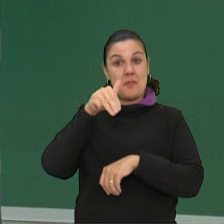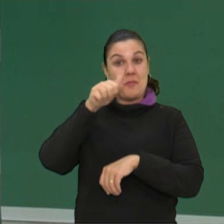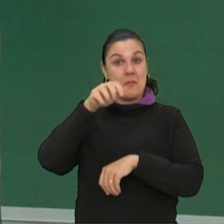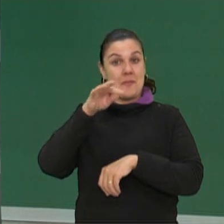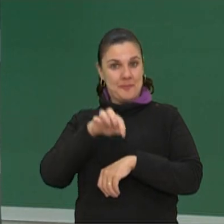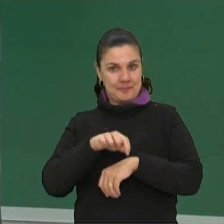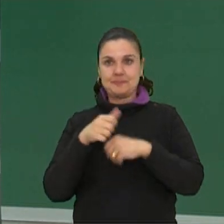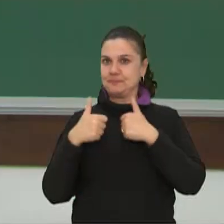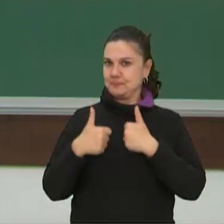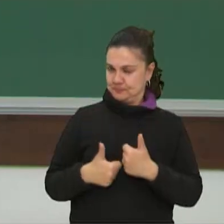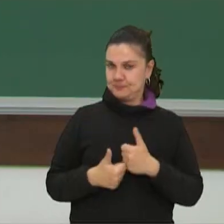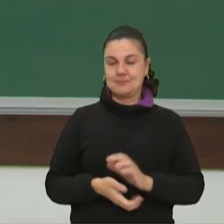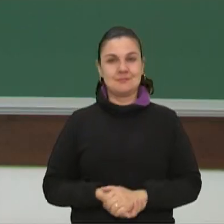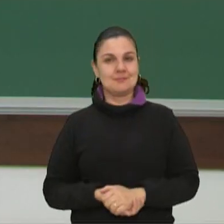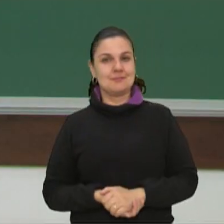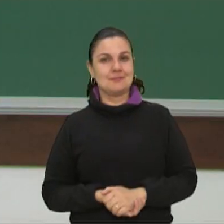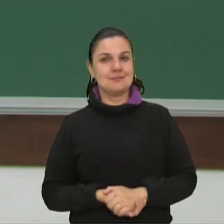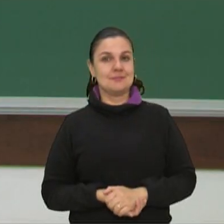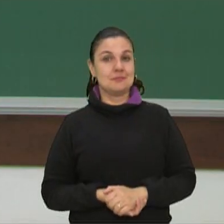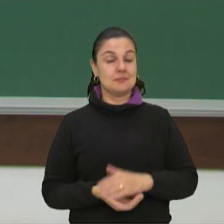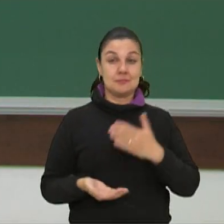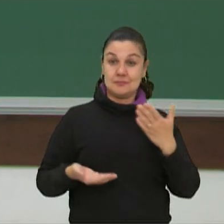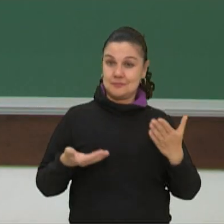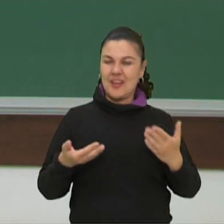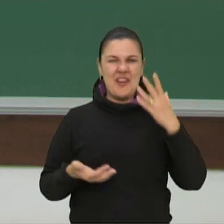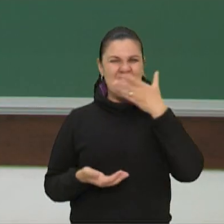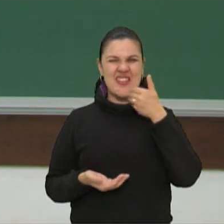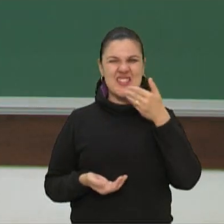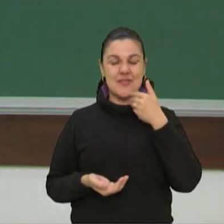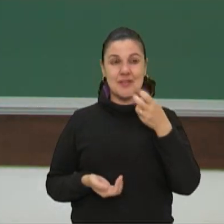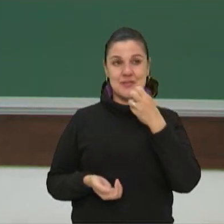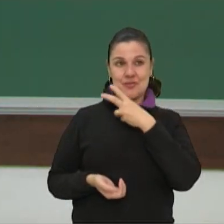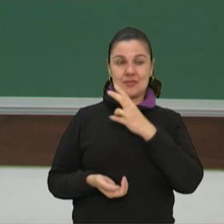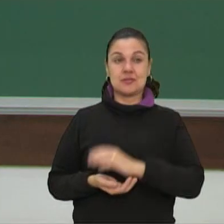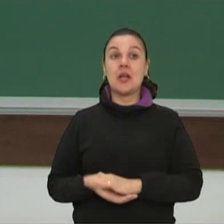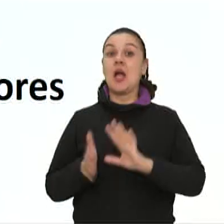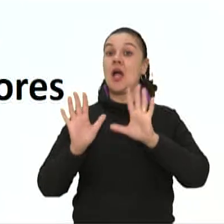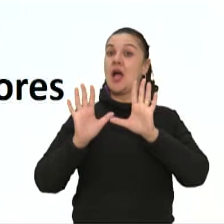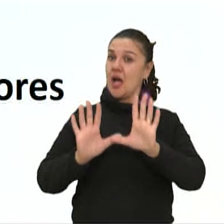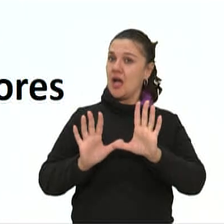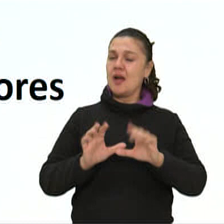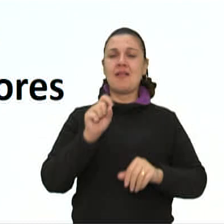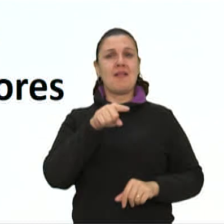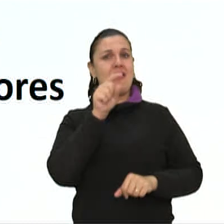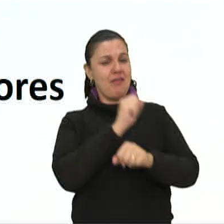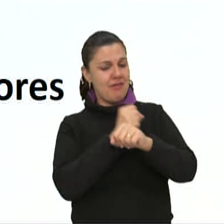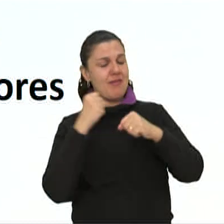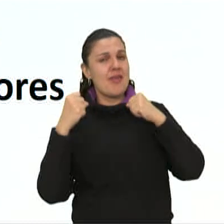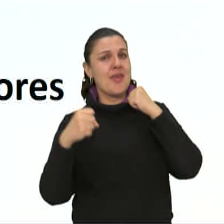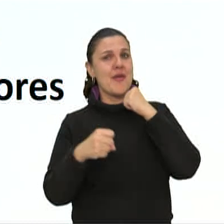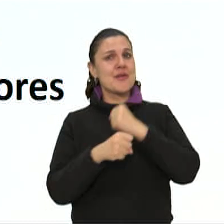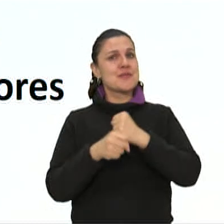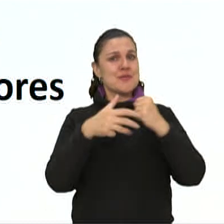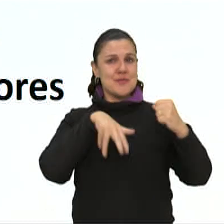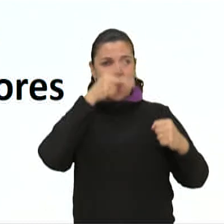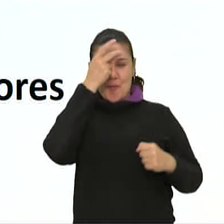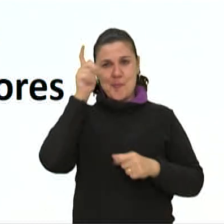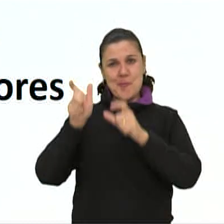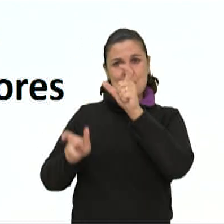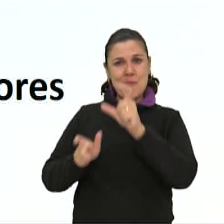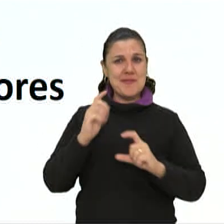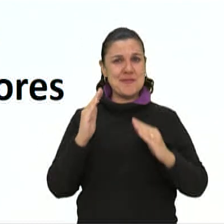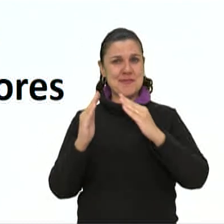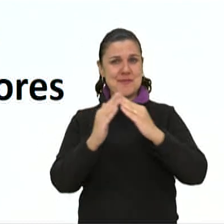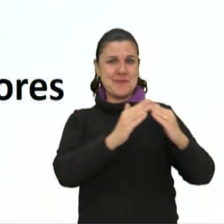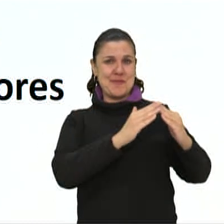Gerais. Legal? No mapa fica mais fácil de ver, né? Ei, e a sociedade, as pessoas que